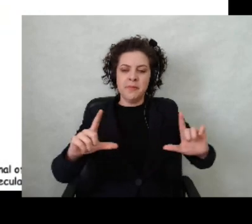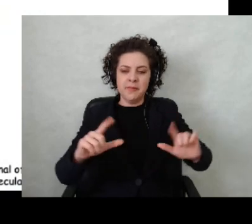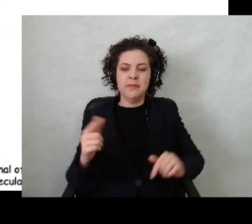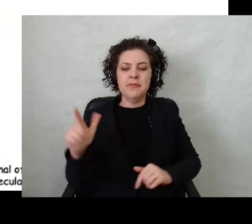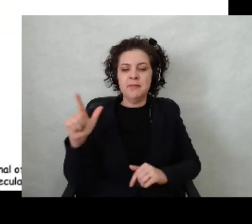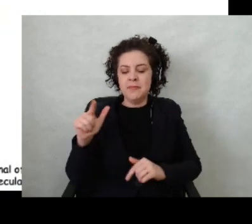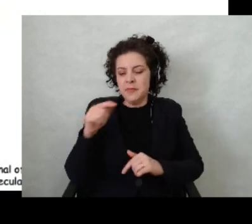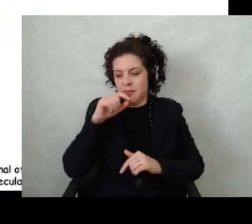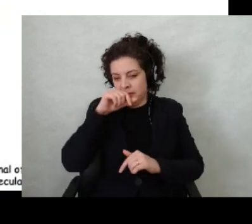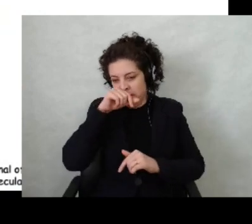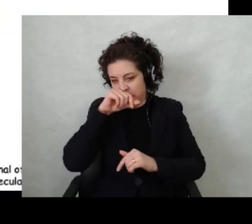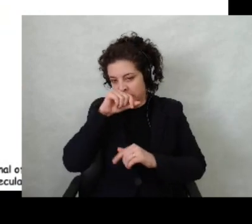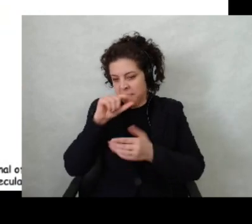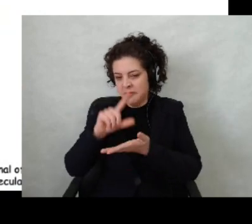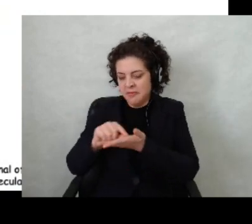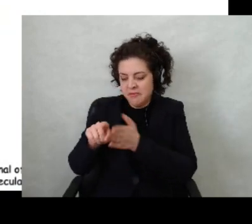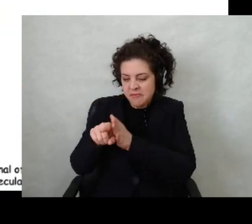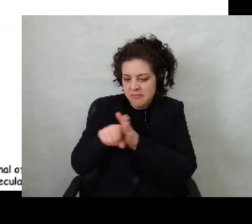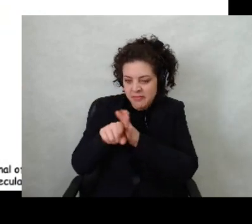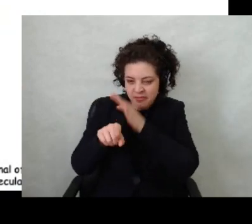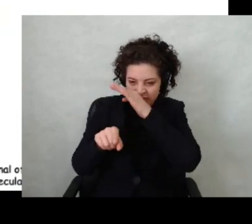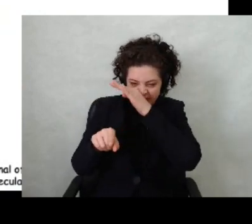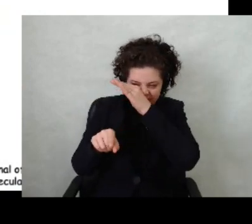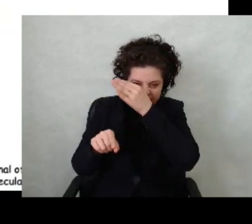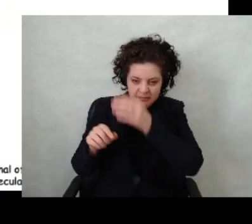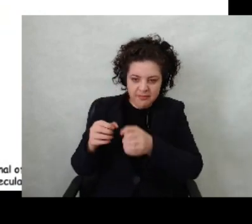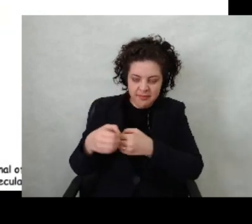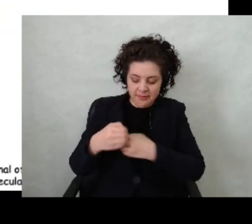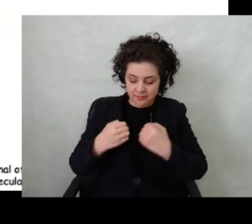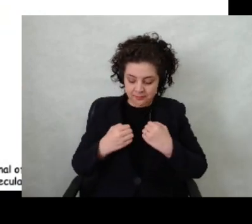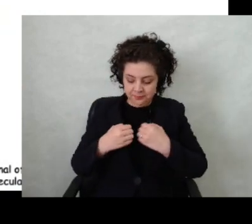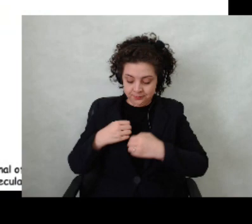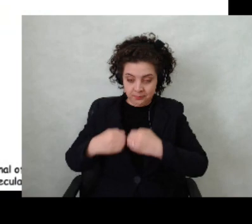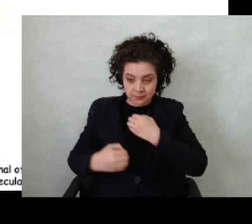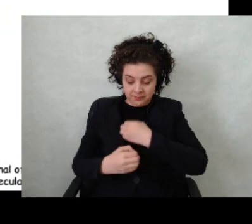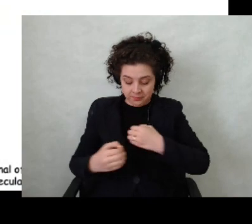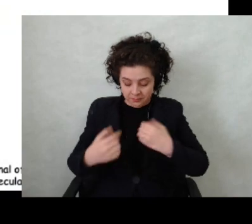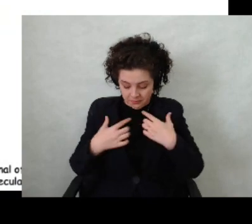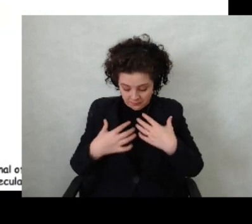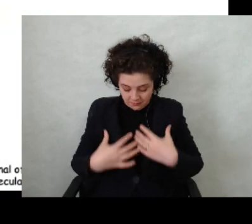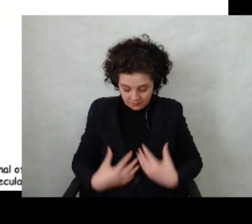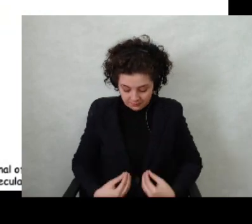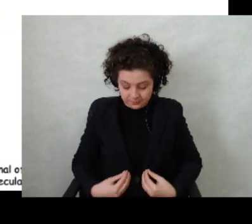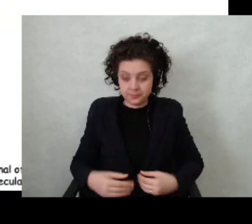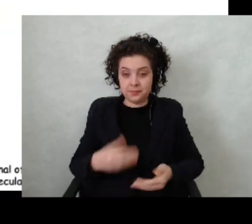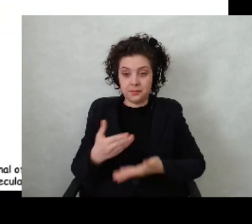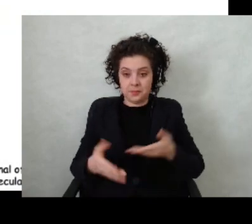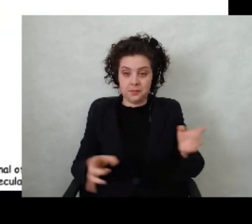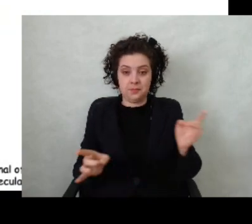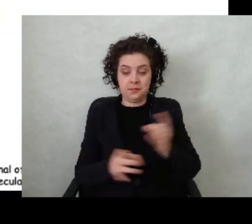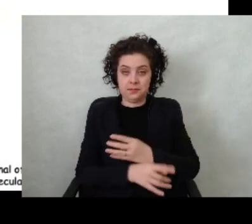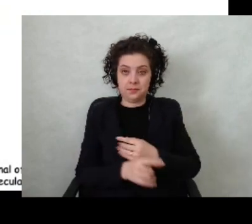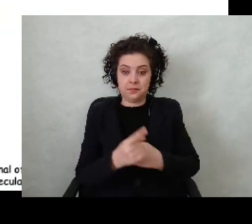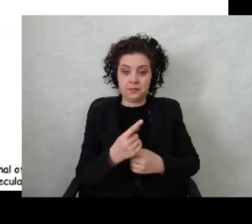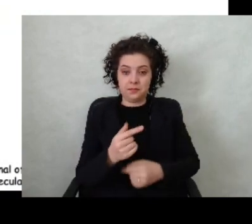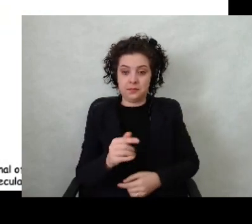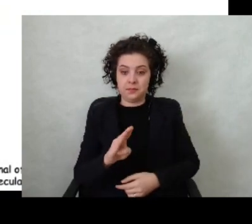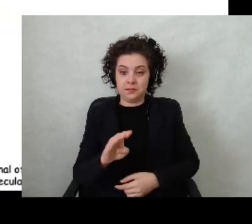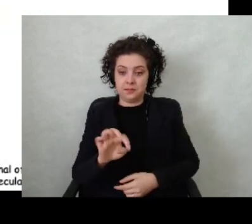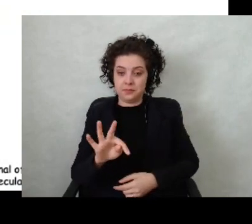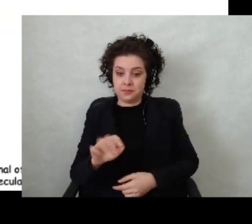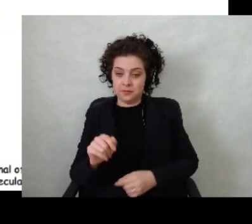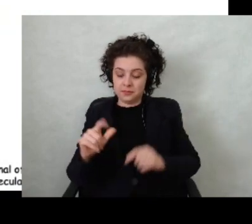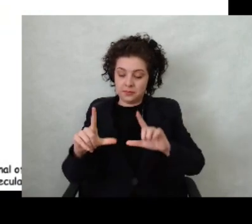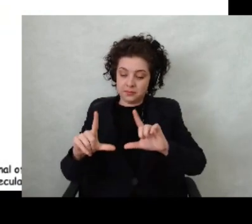também mostraram, né, em células pulmonares agora, que após o tratamento com 17-beta-estradiol, houve uma redução